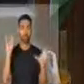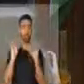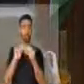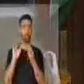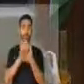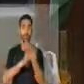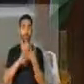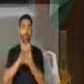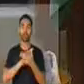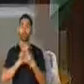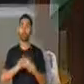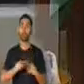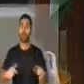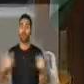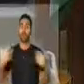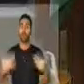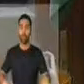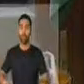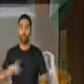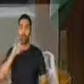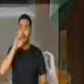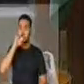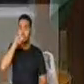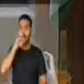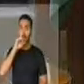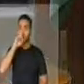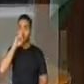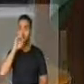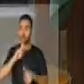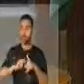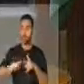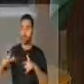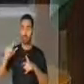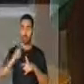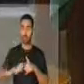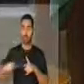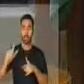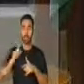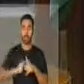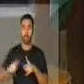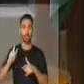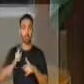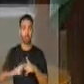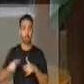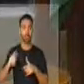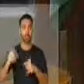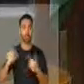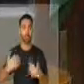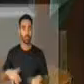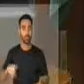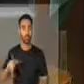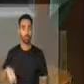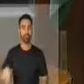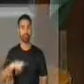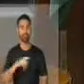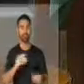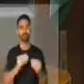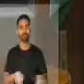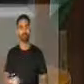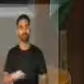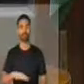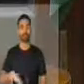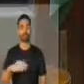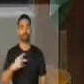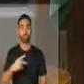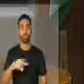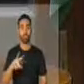da gravidade que este problema é e representa para a nossa população. É